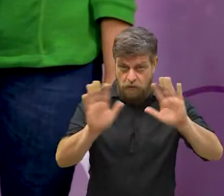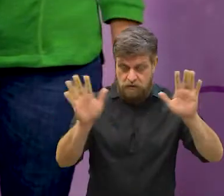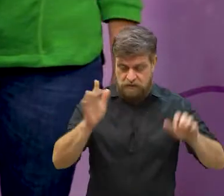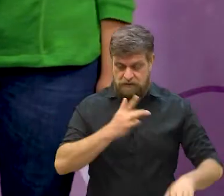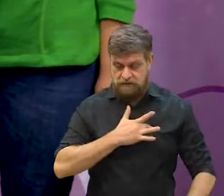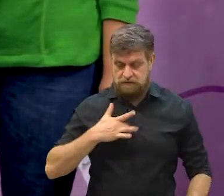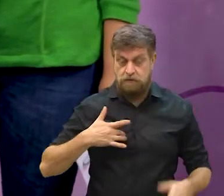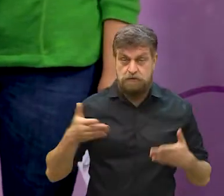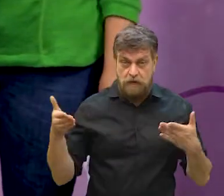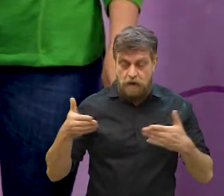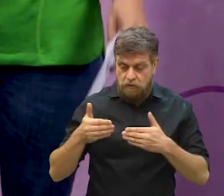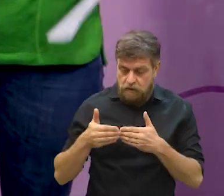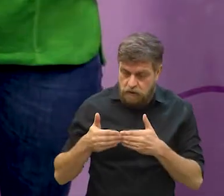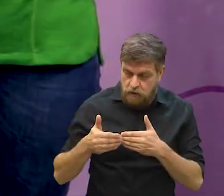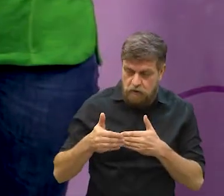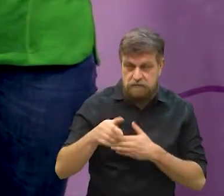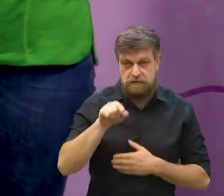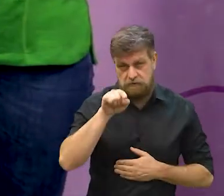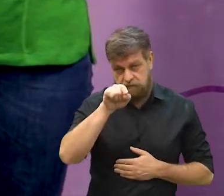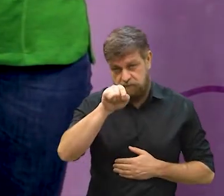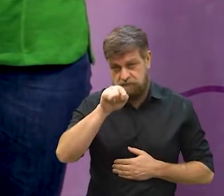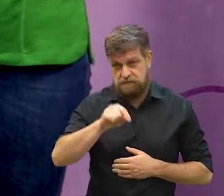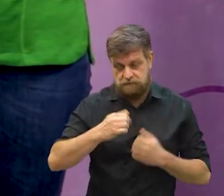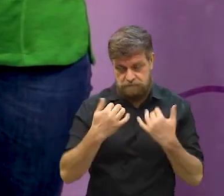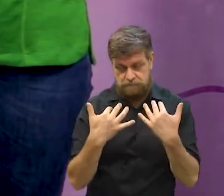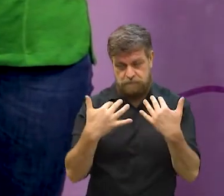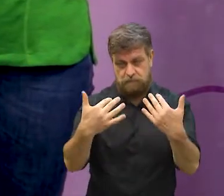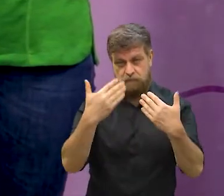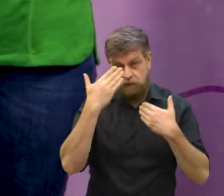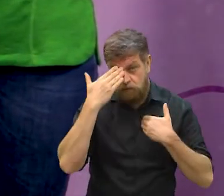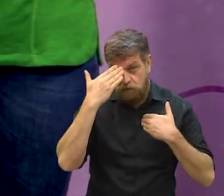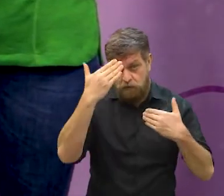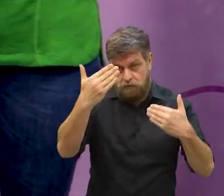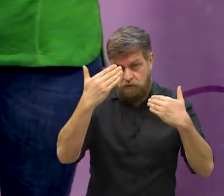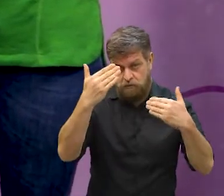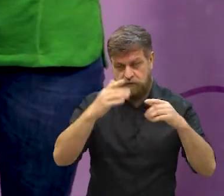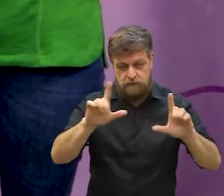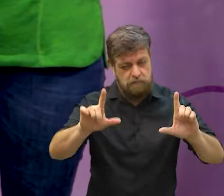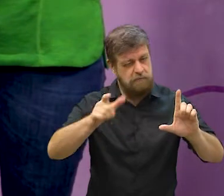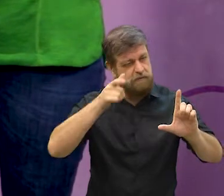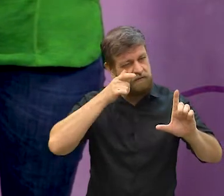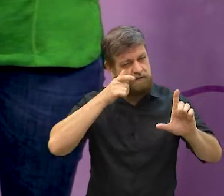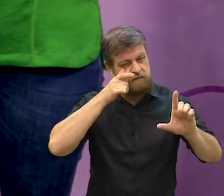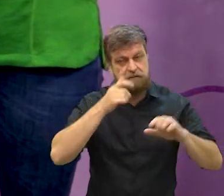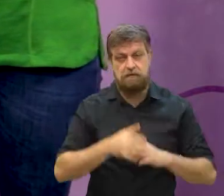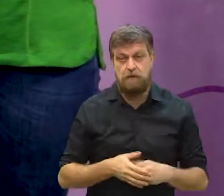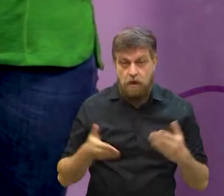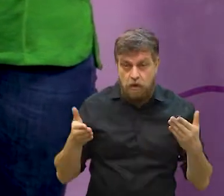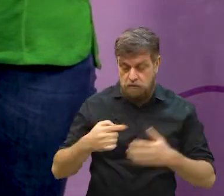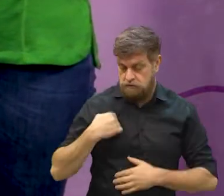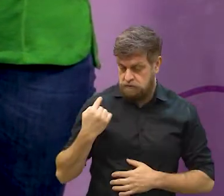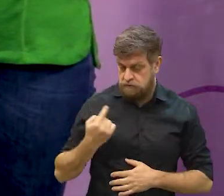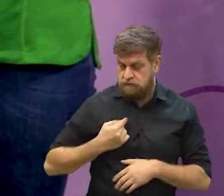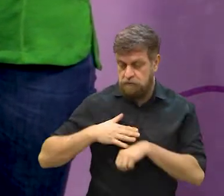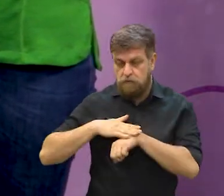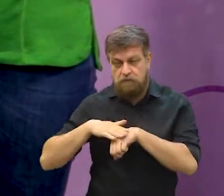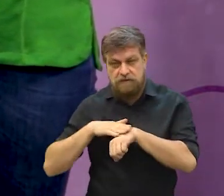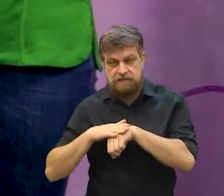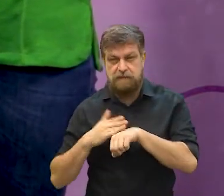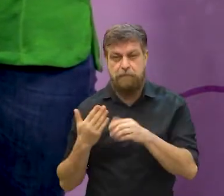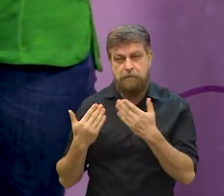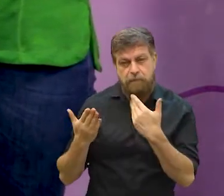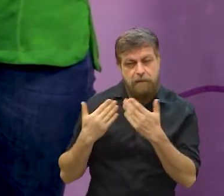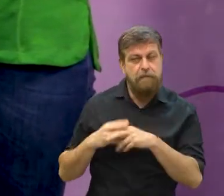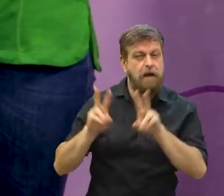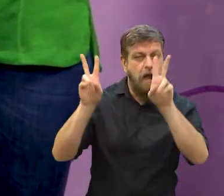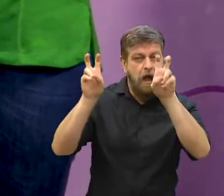Olá, saúde agora começando a você de casa. Desde já, muito obrigada pela companhia e audiência. Hoje a gente vai falar sobre o seguinte